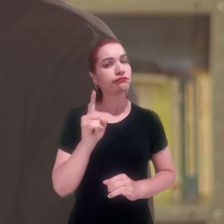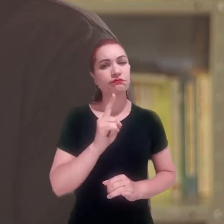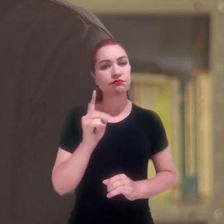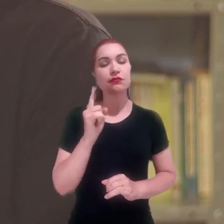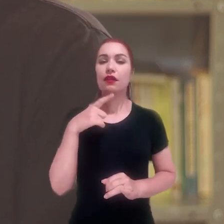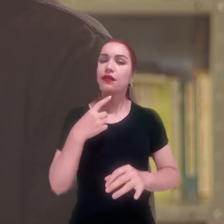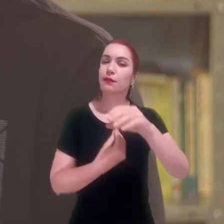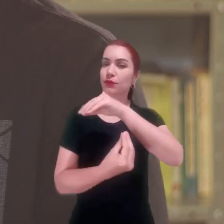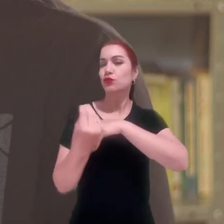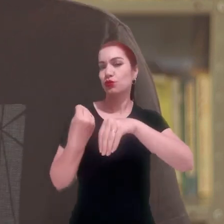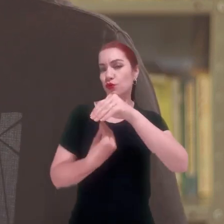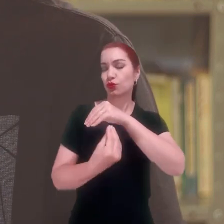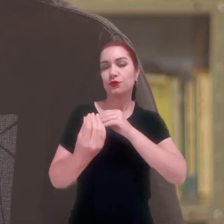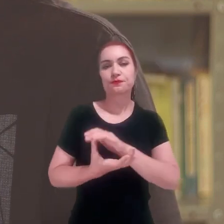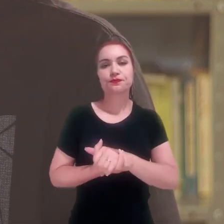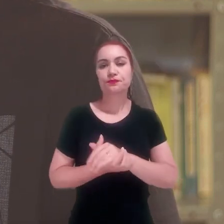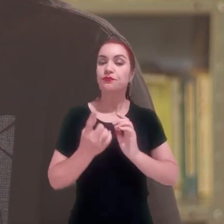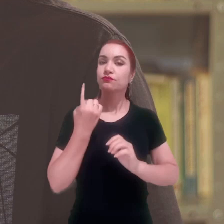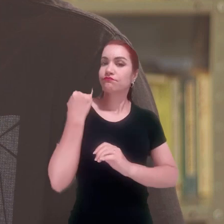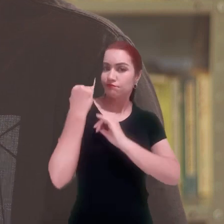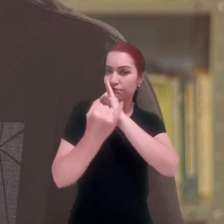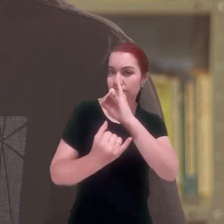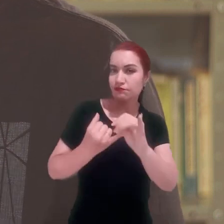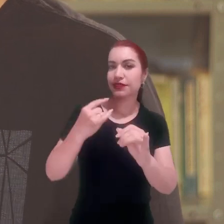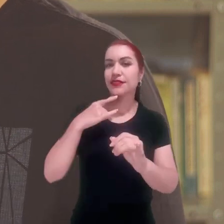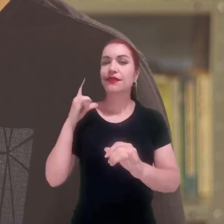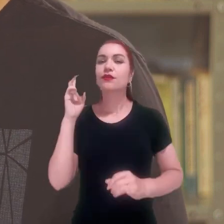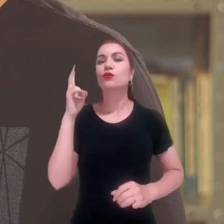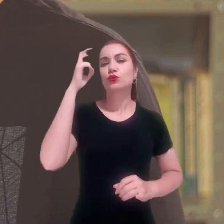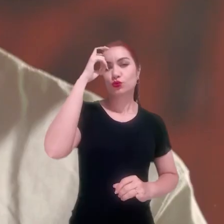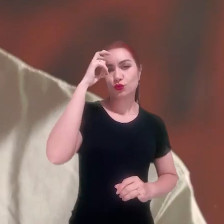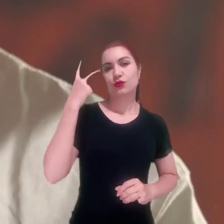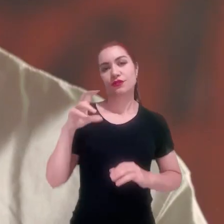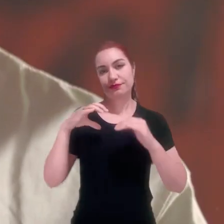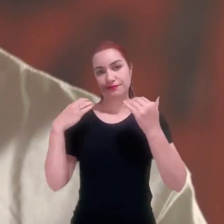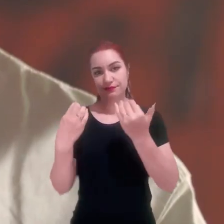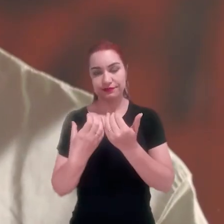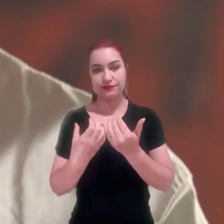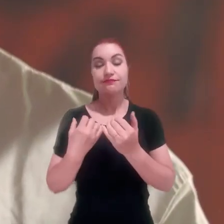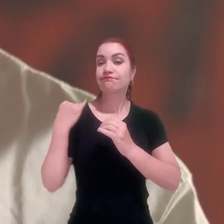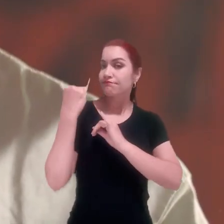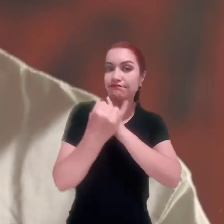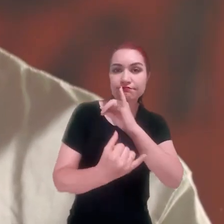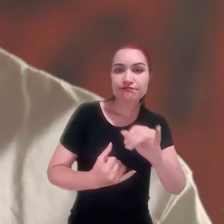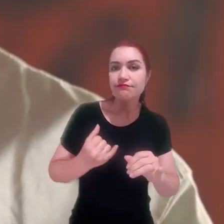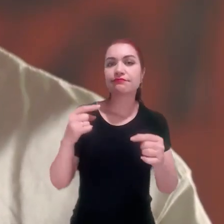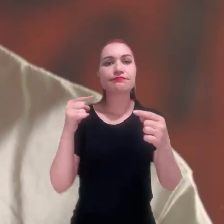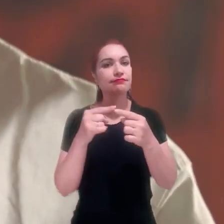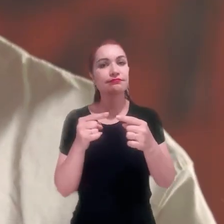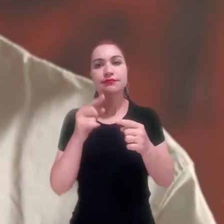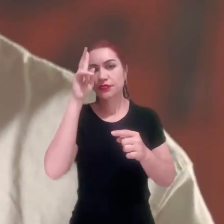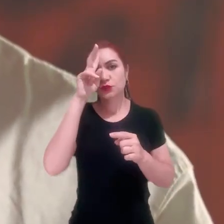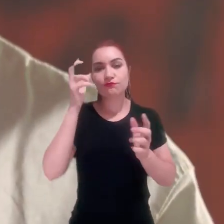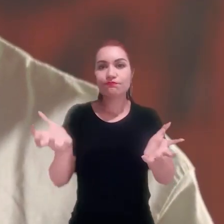esse ponto é muito relevante. Uma lenda, ela carrega a cultura daquela comunidade. A questão da lenda, ela tenta tornar a